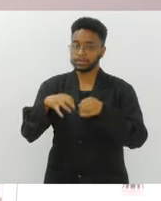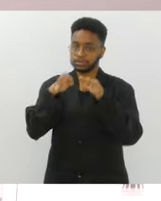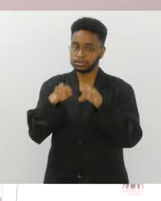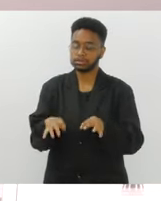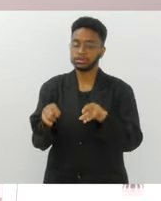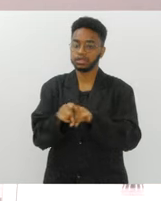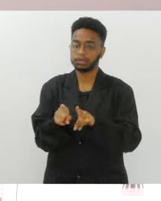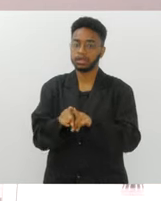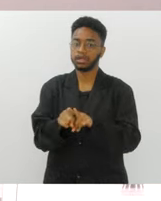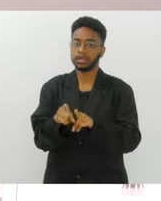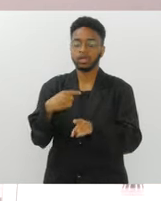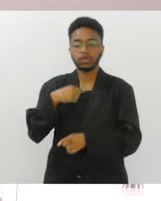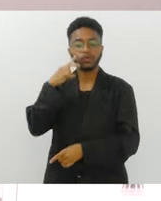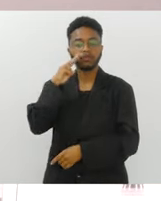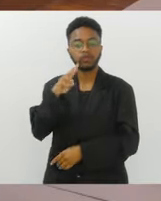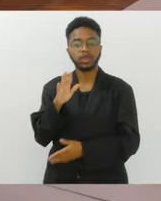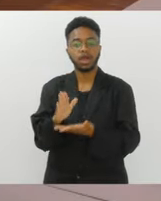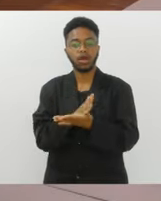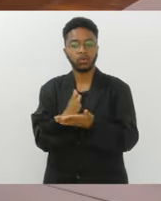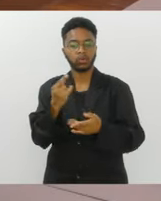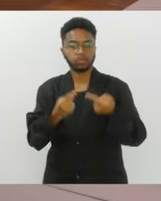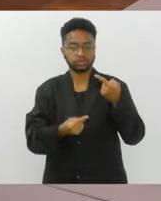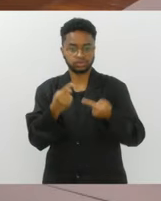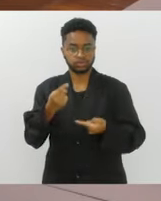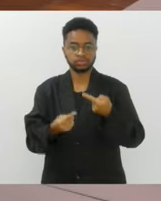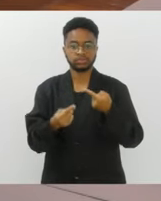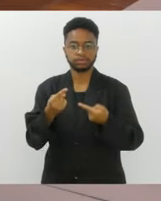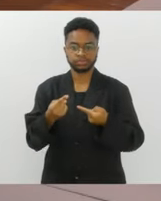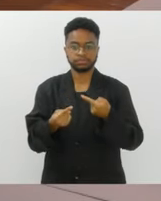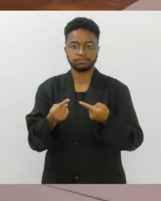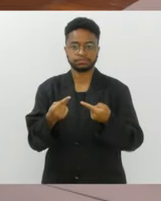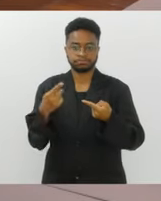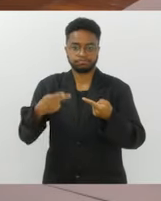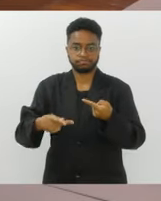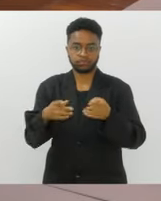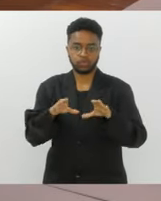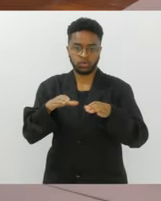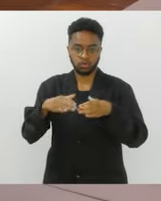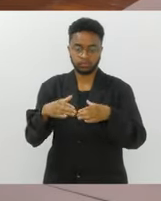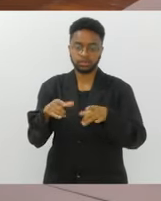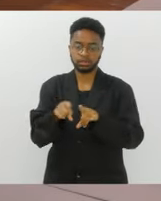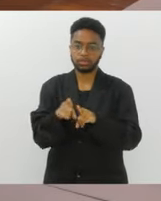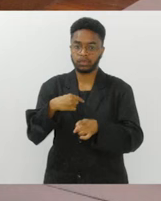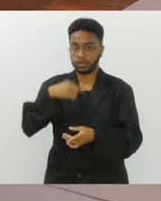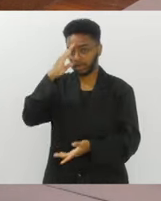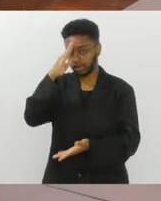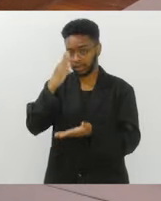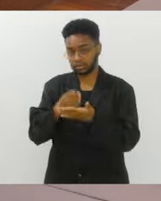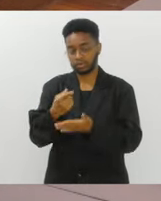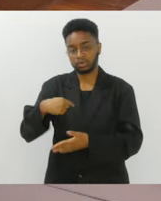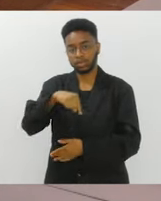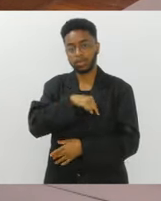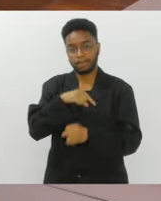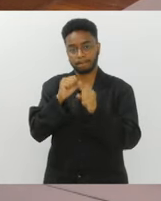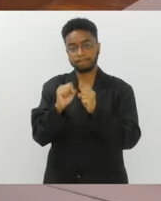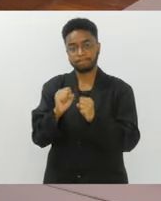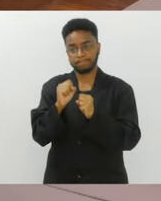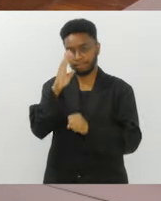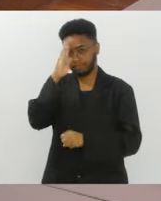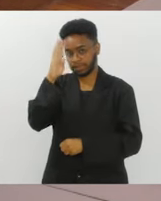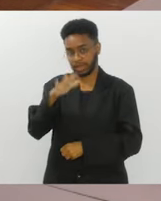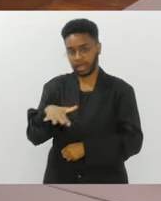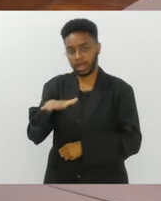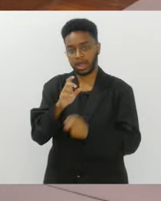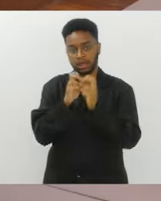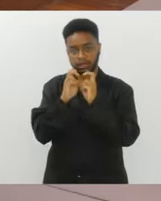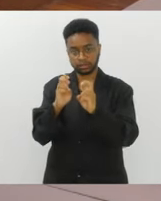alguns debates dessa comissão aqui, deputado Luiz Paulo, e acho que a gente pode sim, em especial no setor de